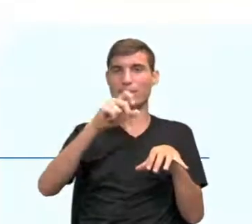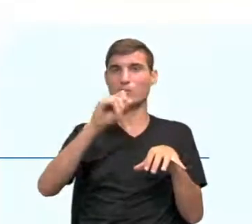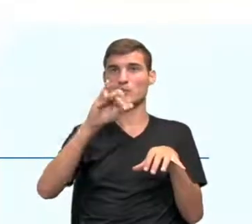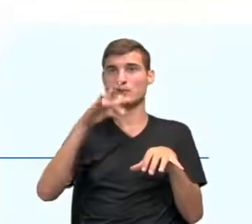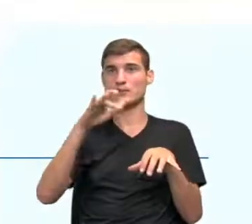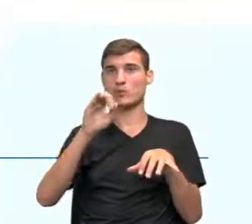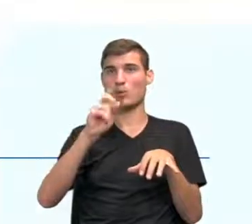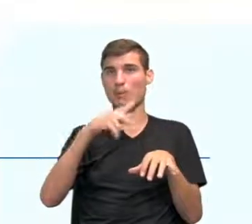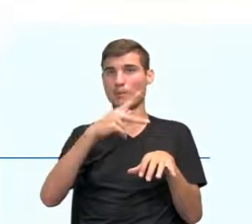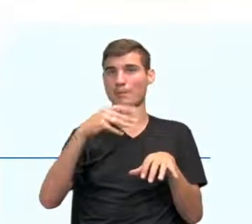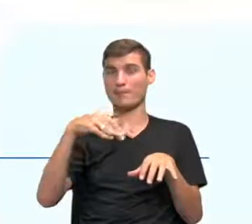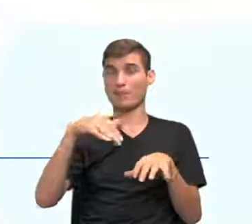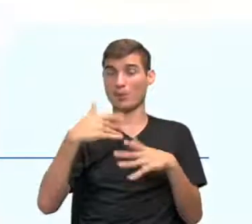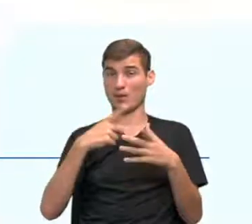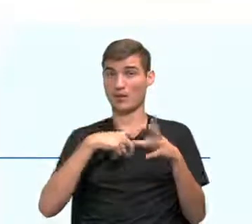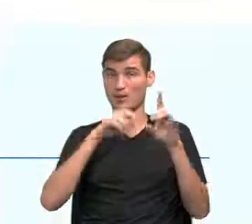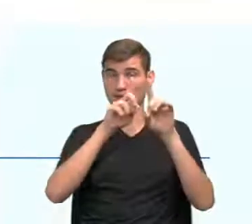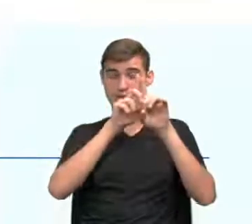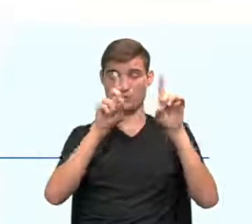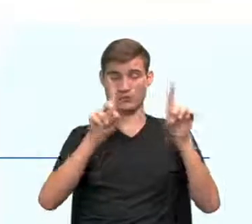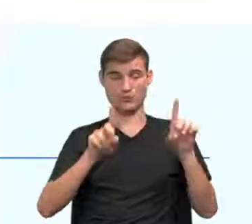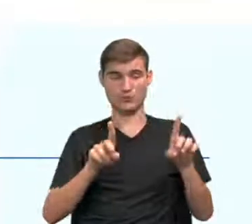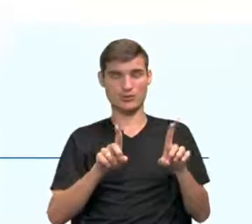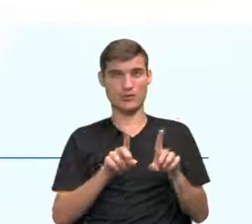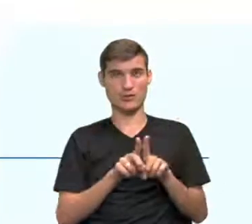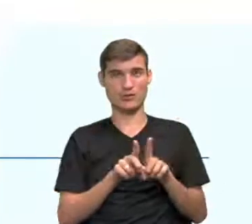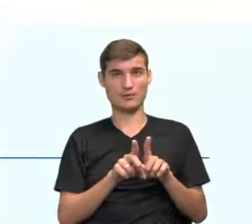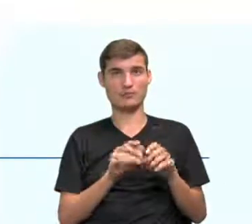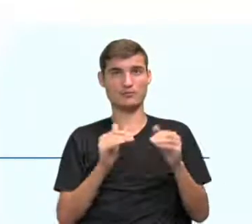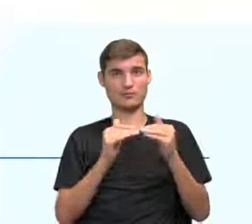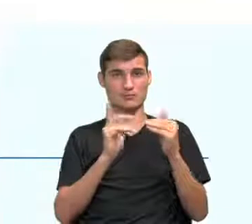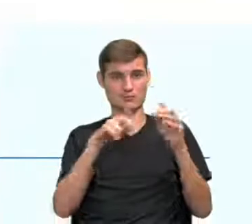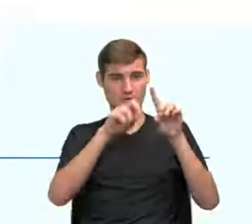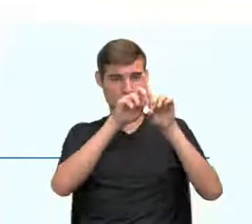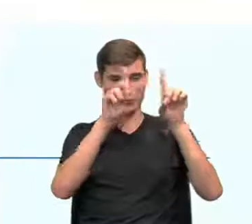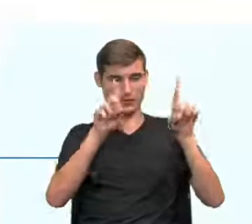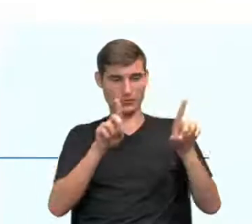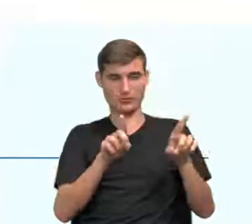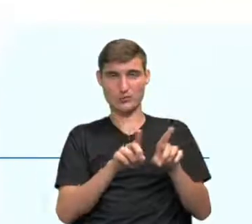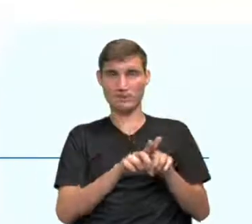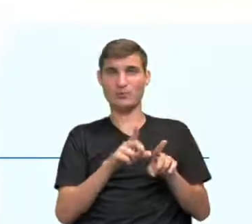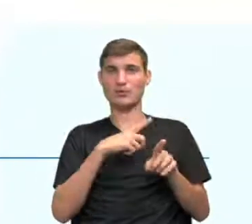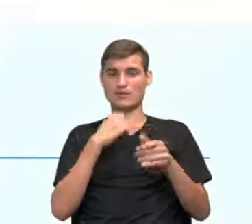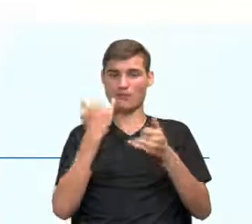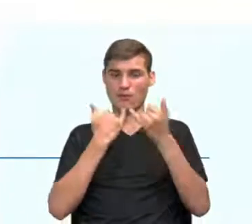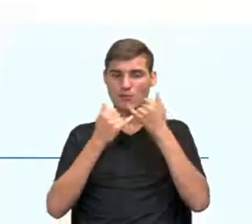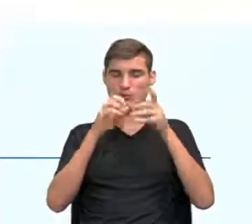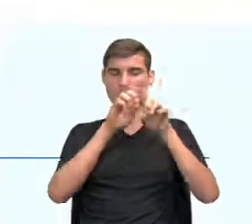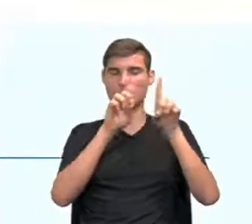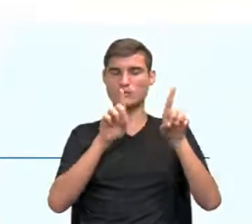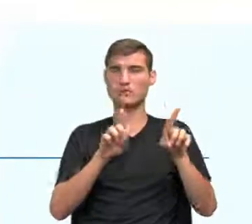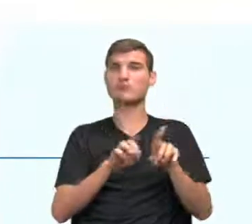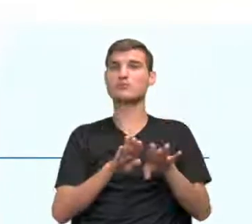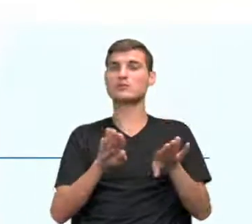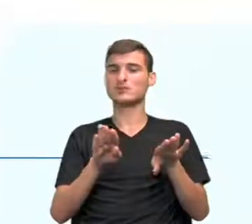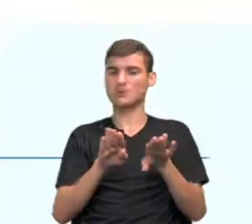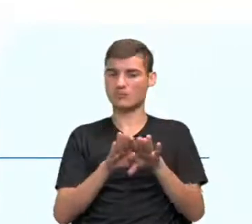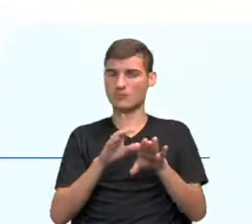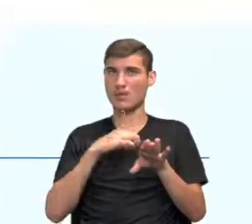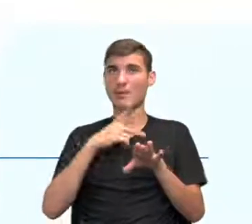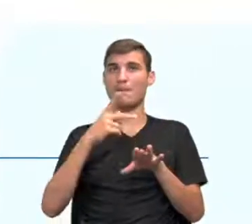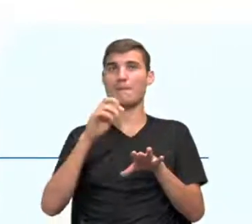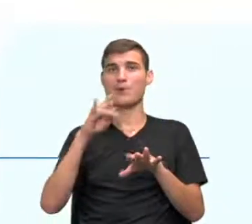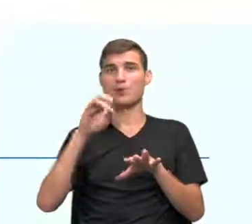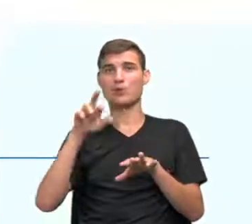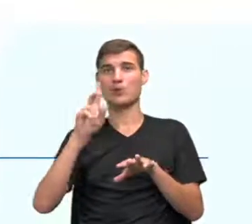informação é digital, eu tenho informação digital e eu tenho também portadora digital. Como